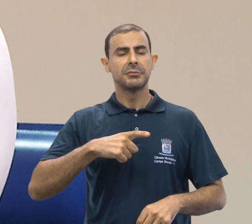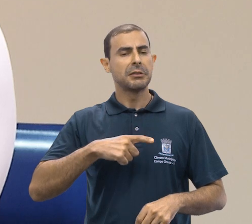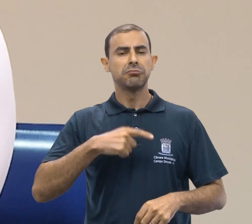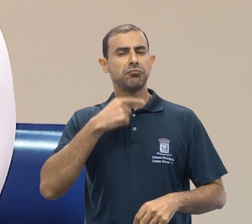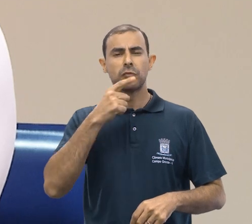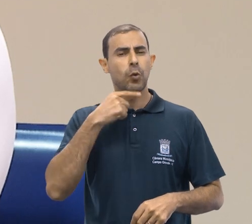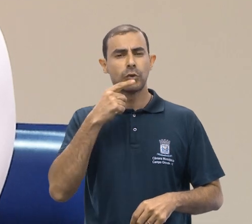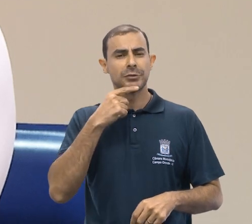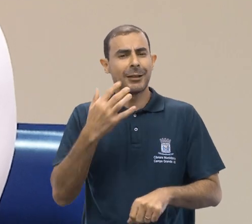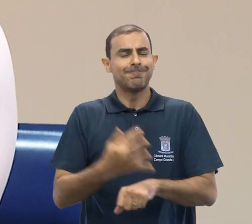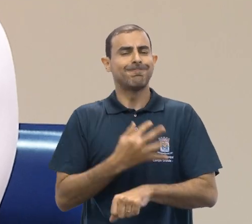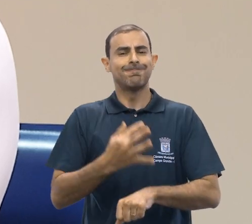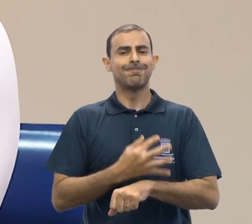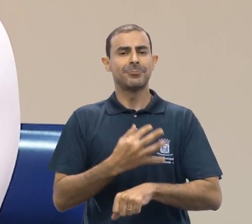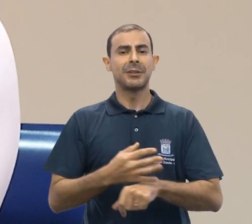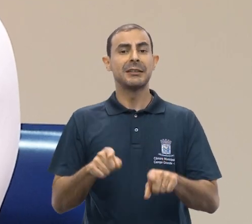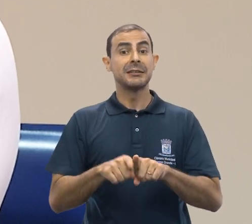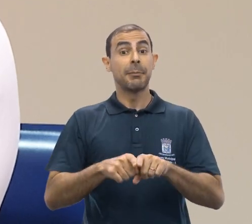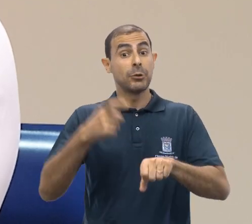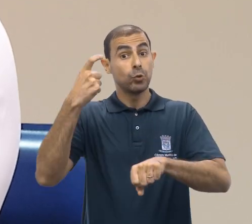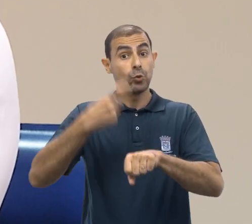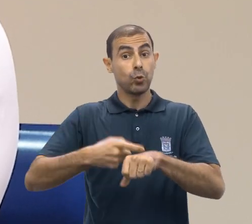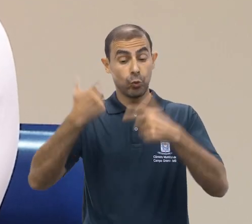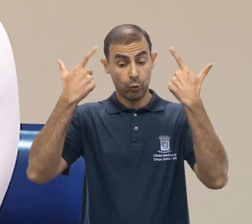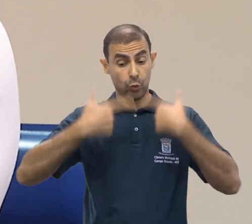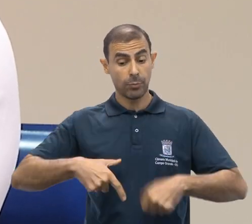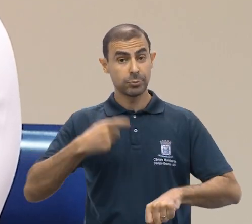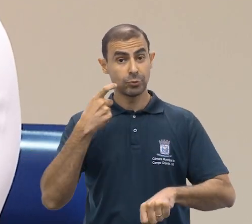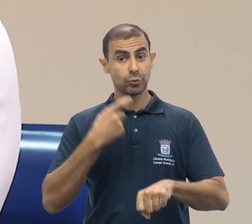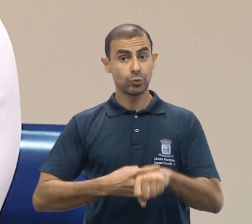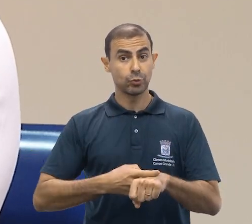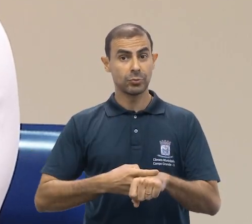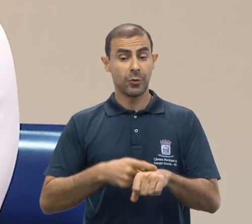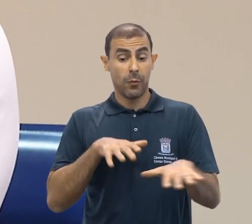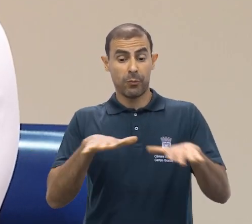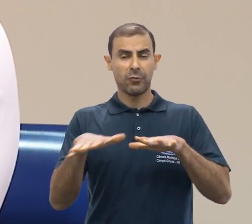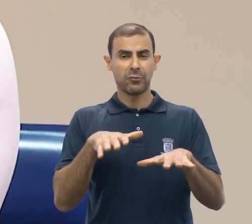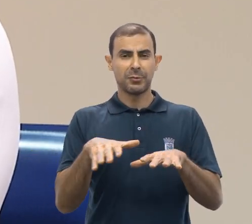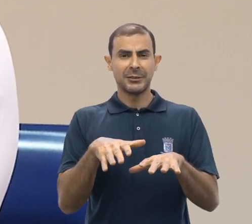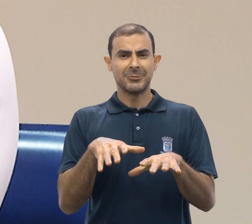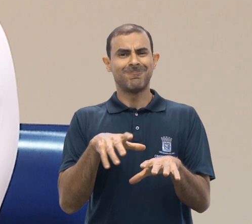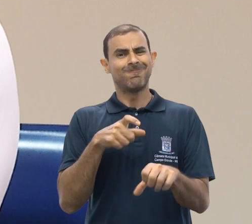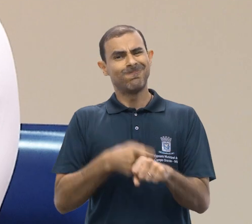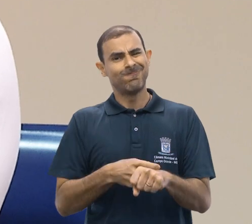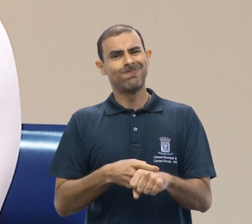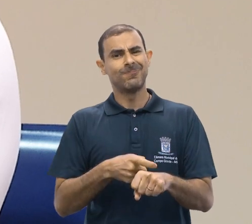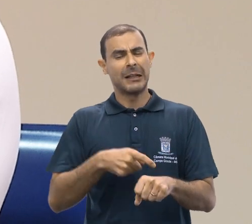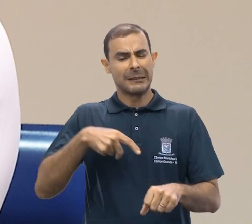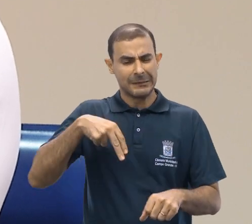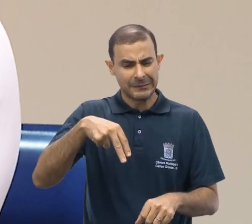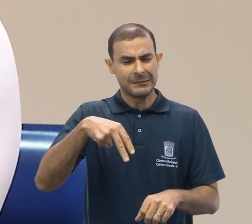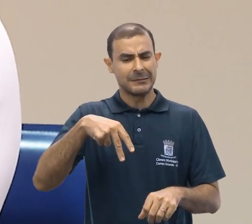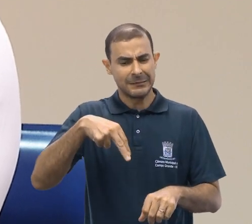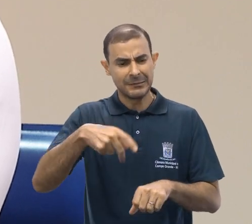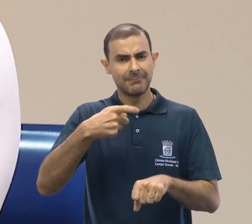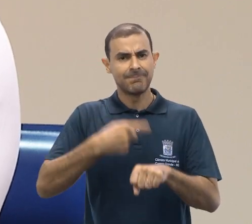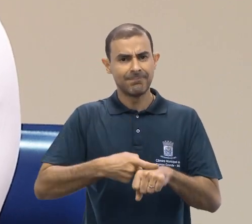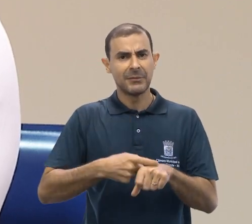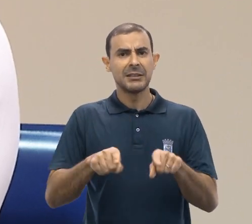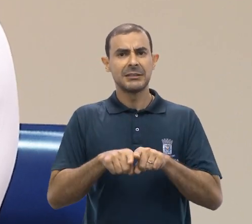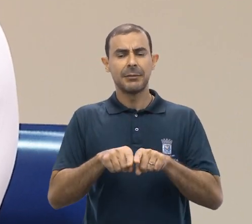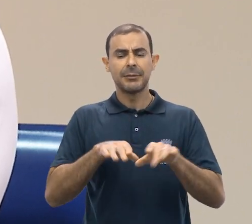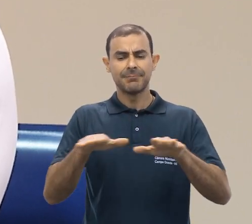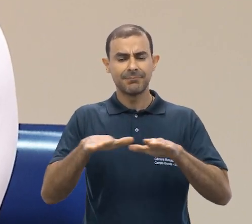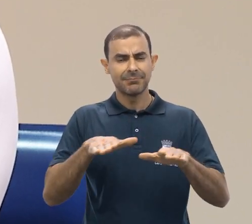controlar, a rigidez, ou seja, ele tem uma certa mobilidade reduzida para caminhar, para mexer, para